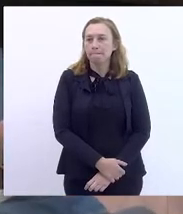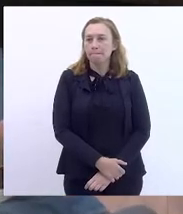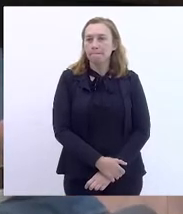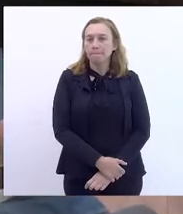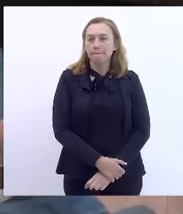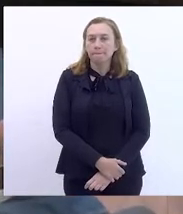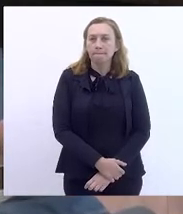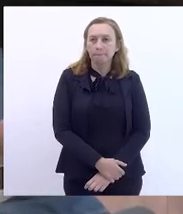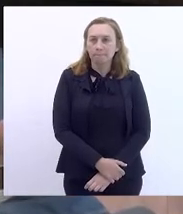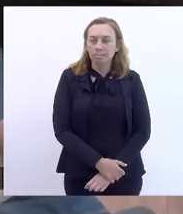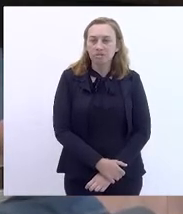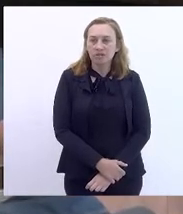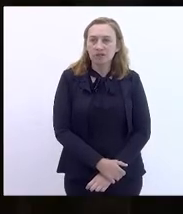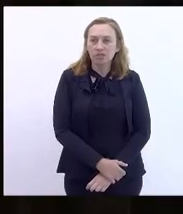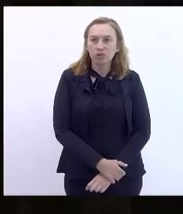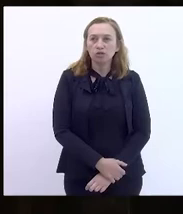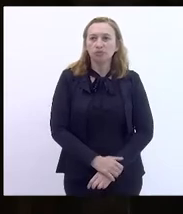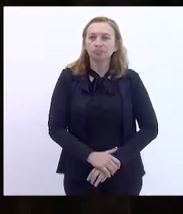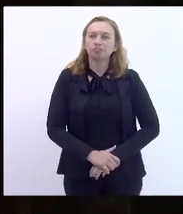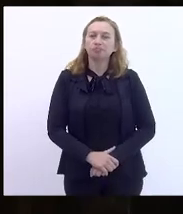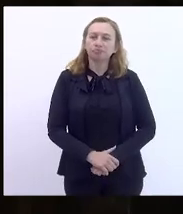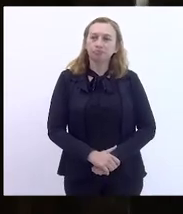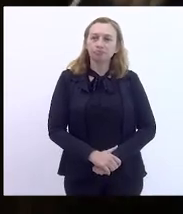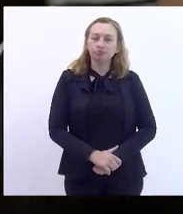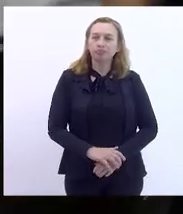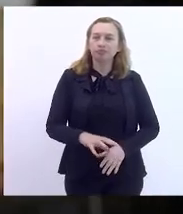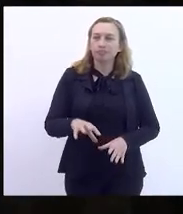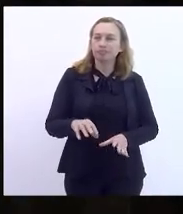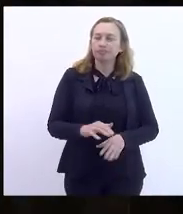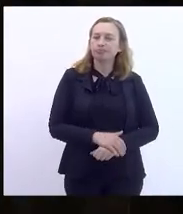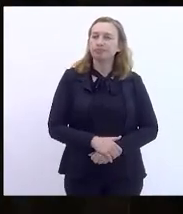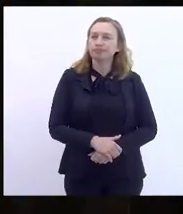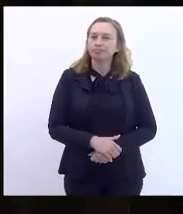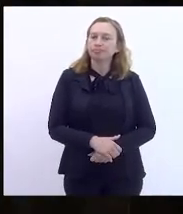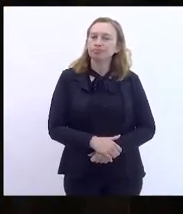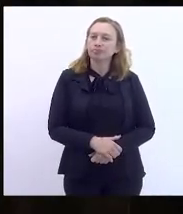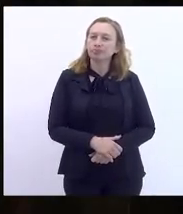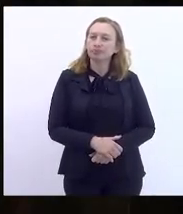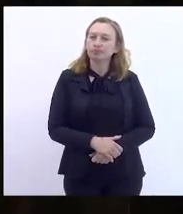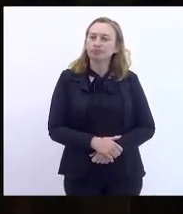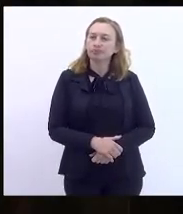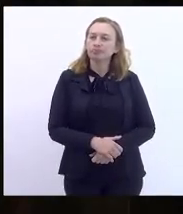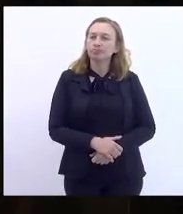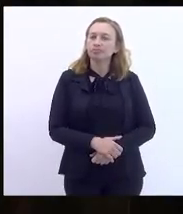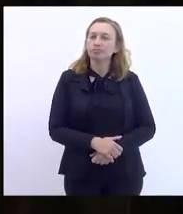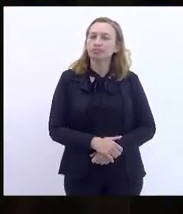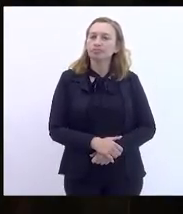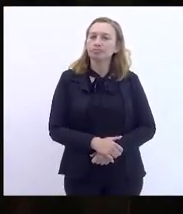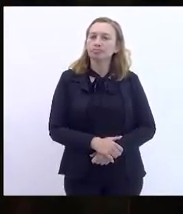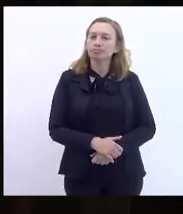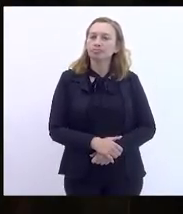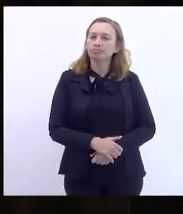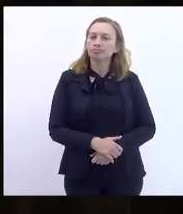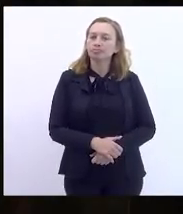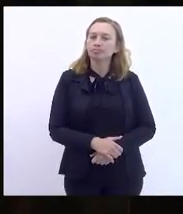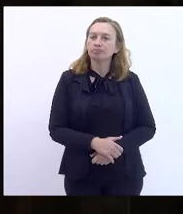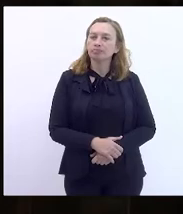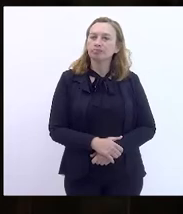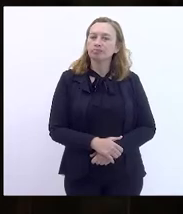morrendo relação ele teve um incremento grande novo comecei a participar dele